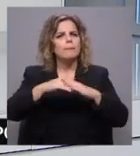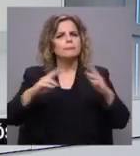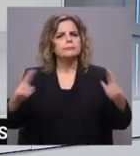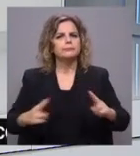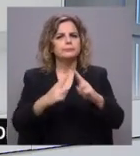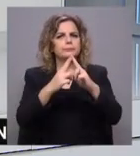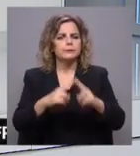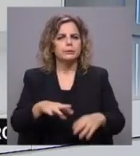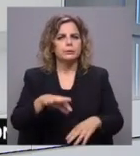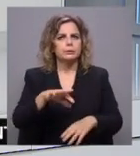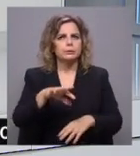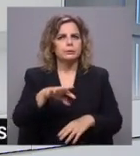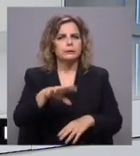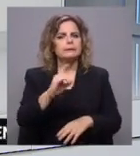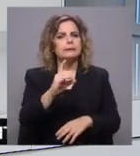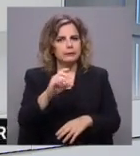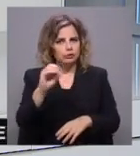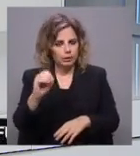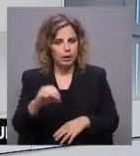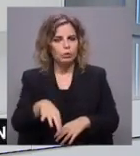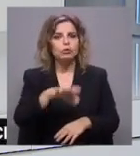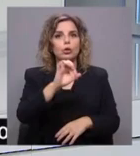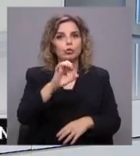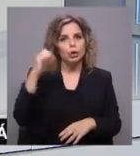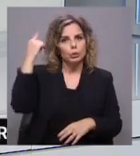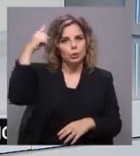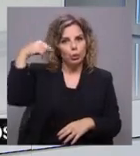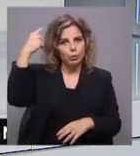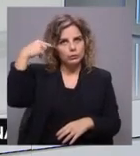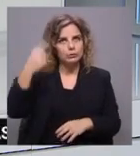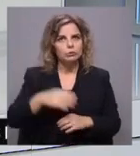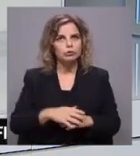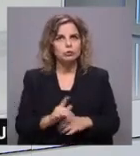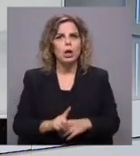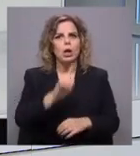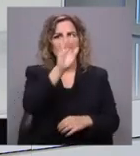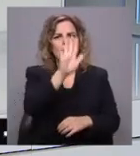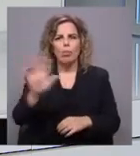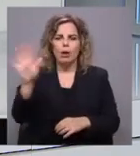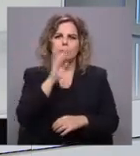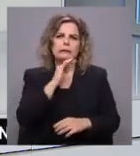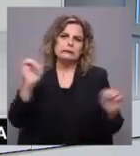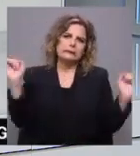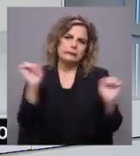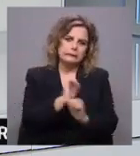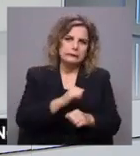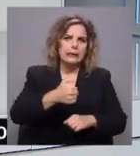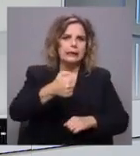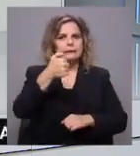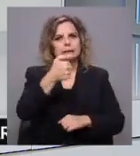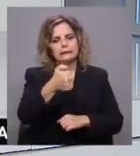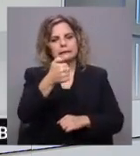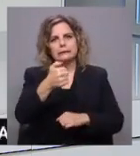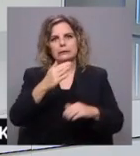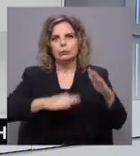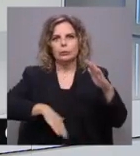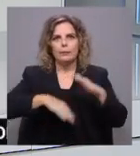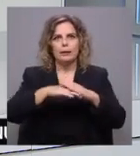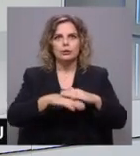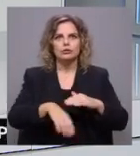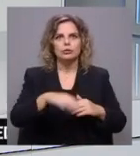de 18 graus para Londres. No norte, bastante mais frio, 5 graus apenas, na temperatura máxima para